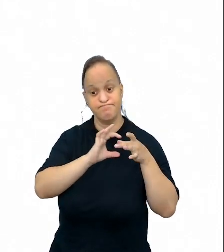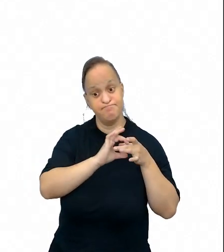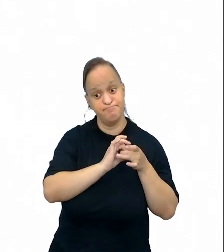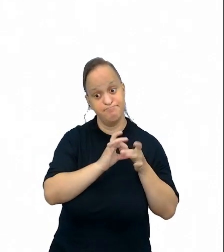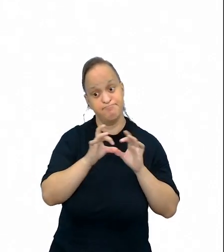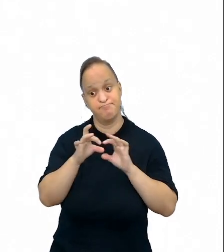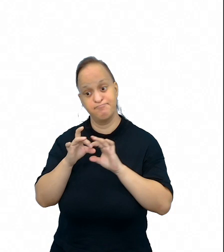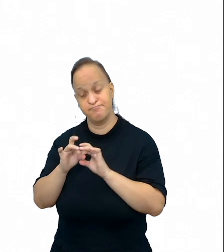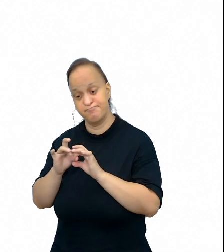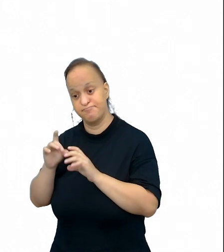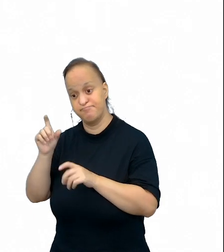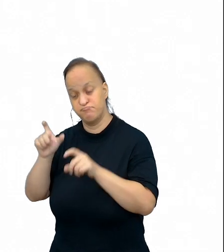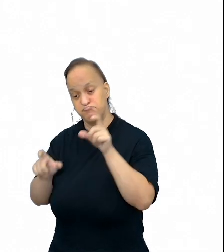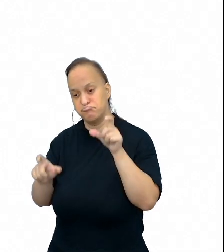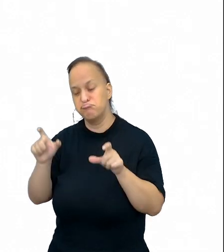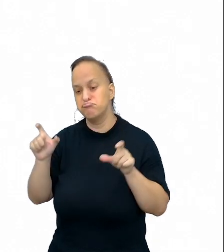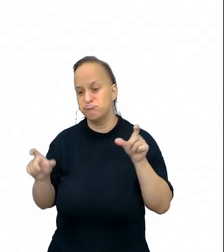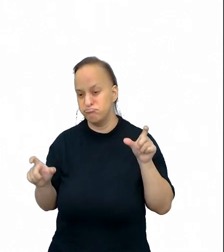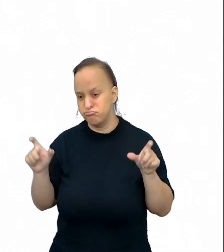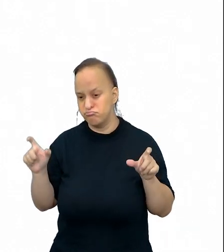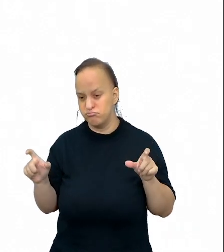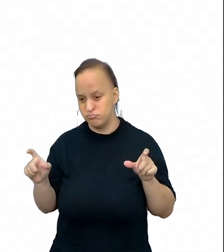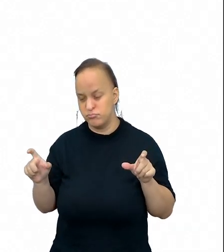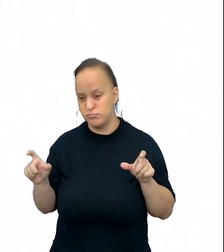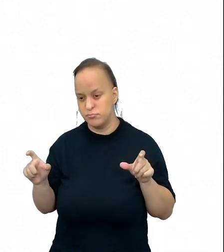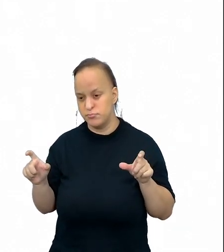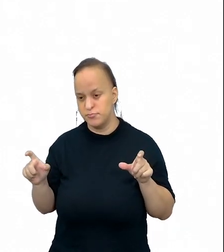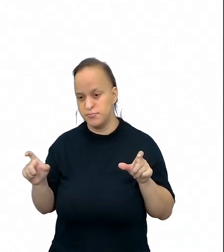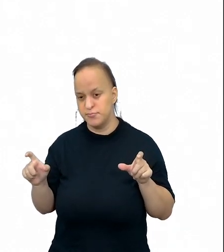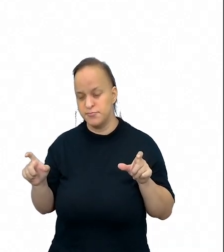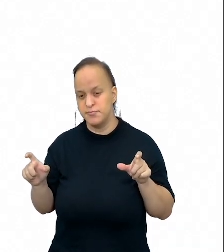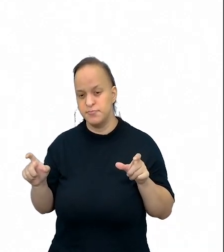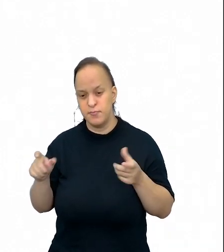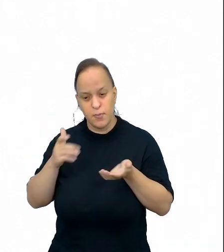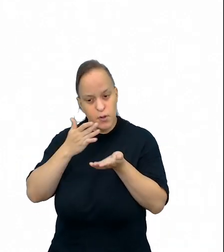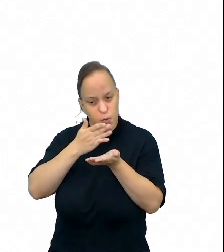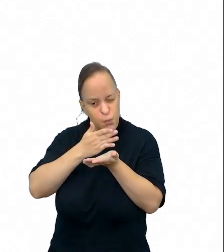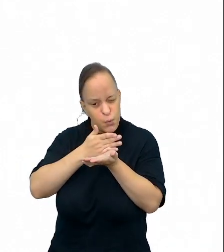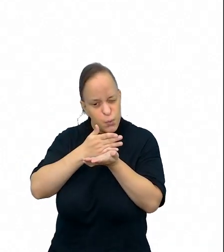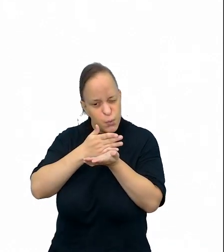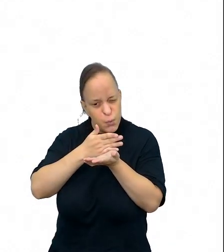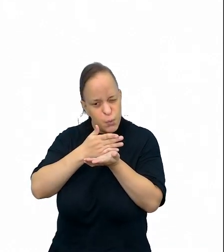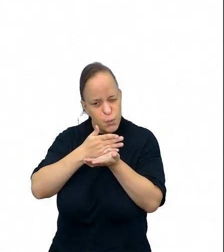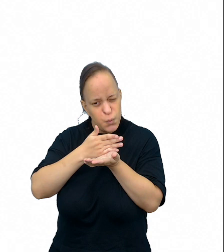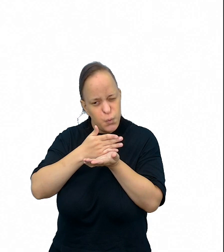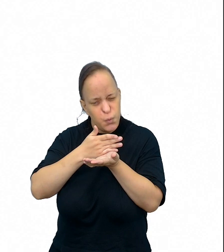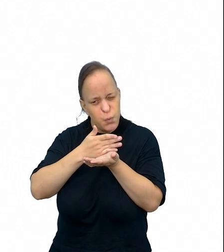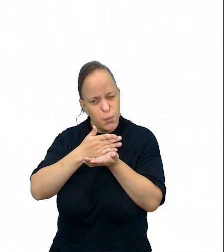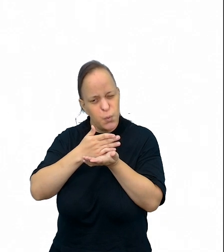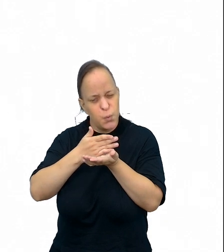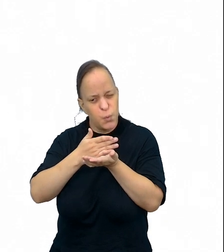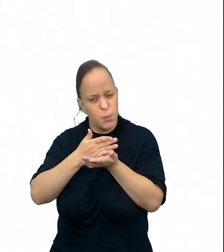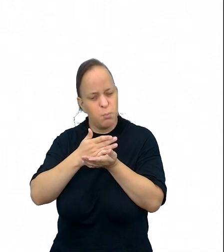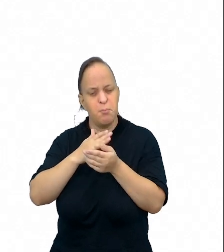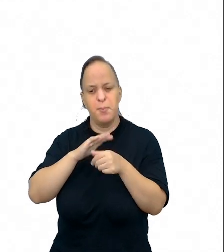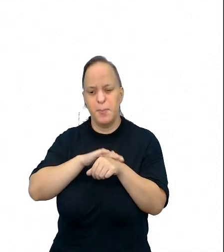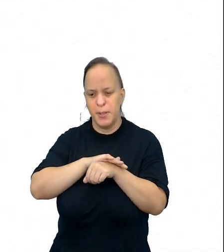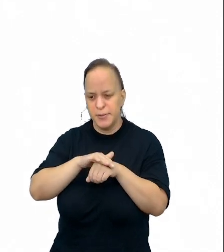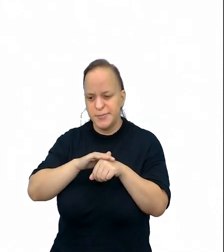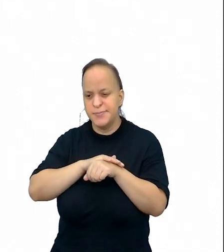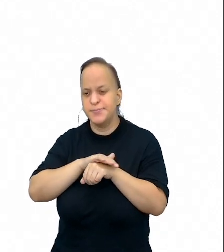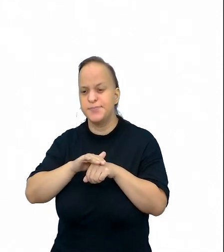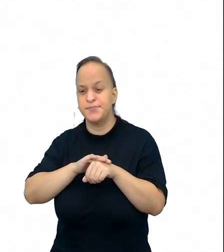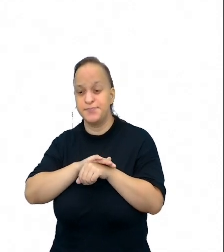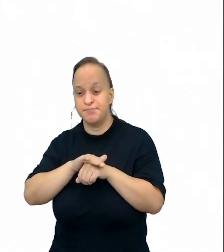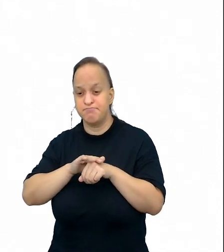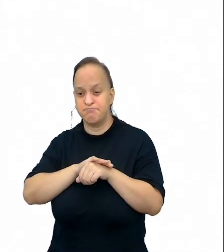1, para o começo de conversa, esse é o título, né? Já vê, já está conversando conosco, já é um momento de oralidade